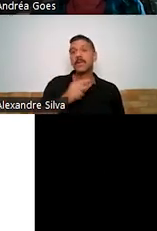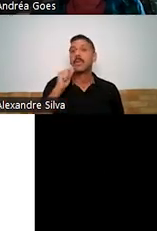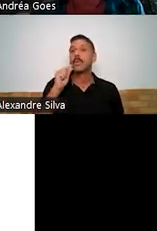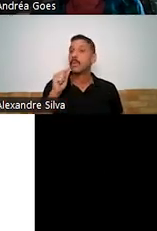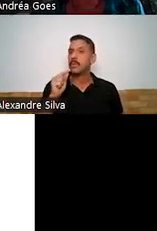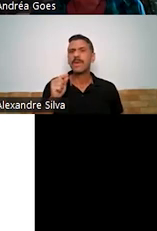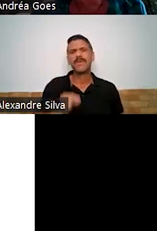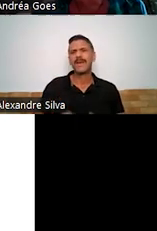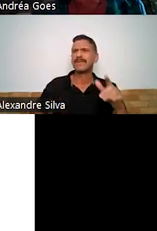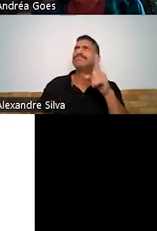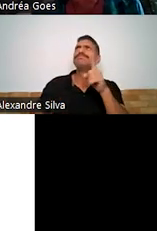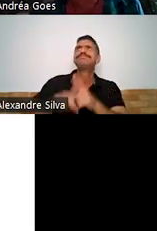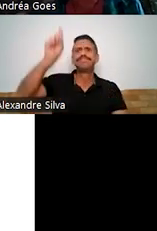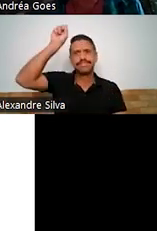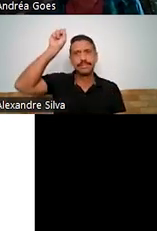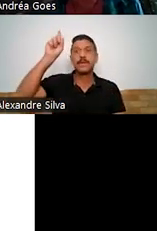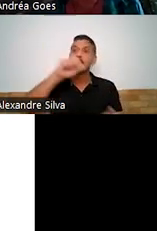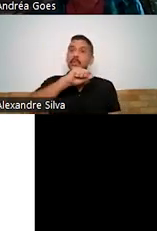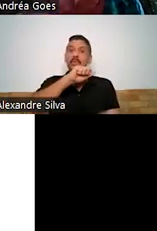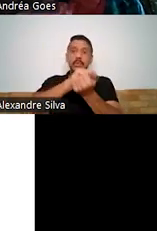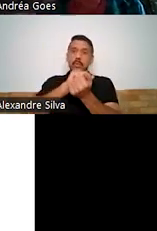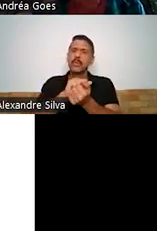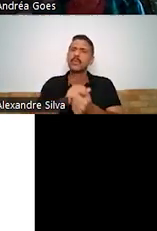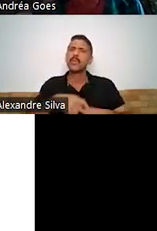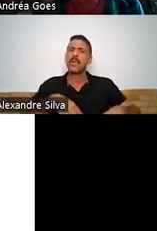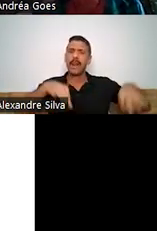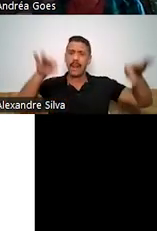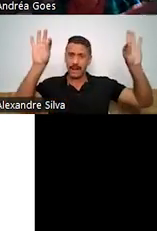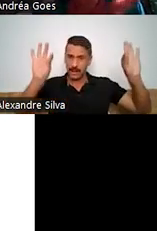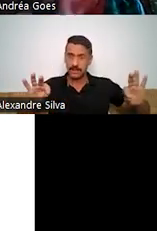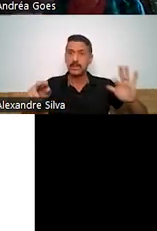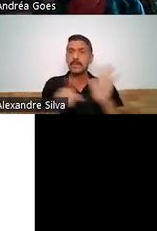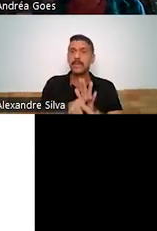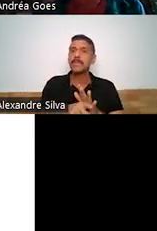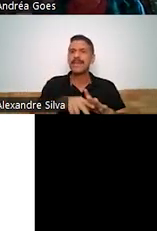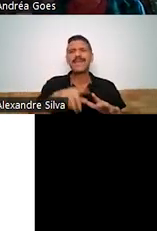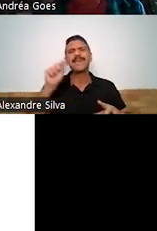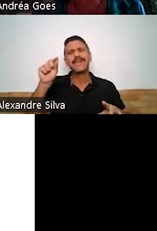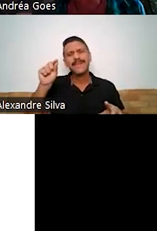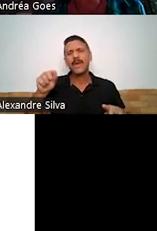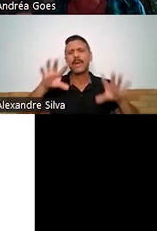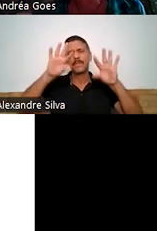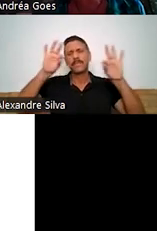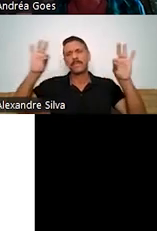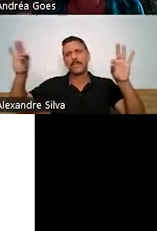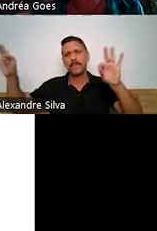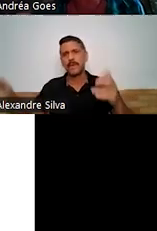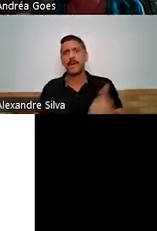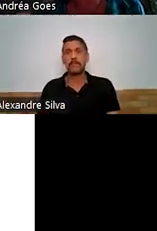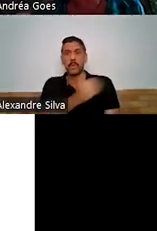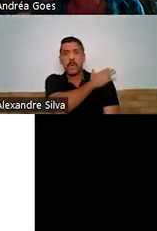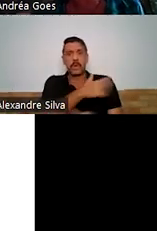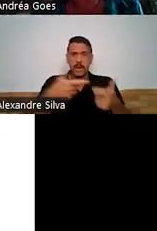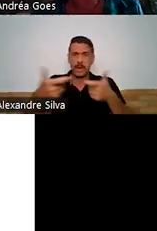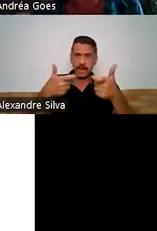ao céu, levando com ela lençóis que se estão secando no varal, coronéis da